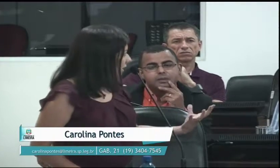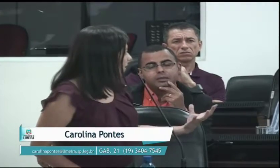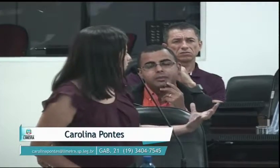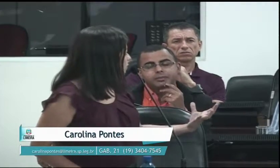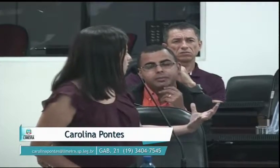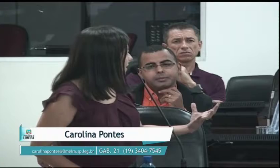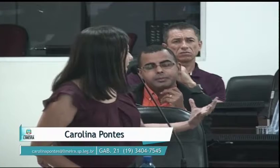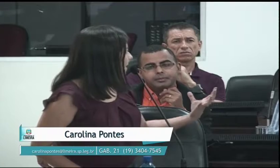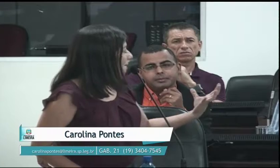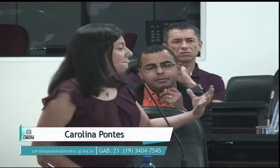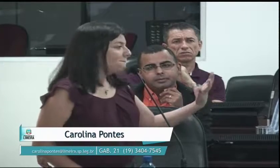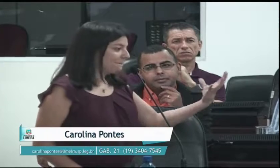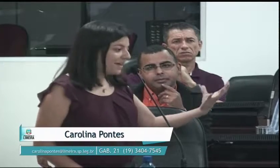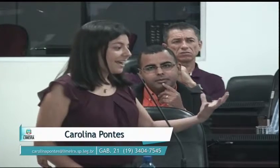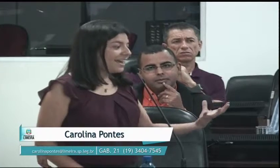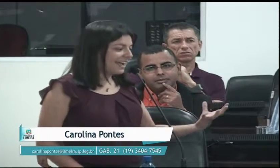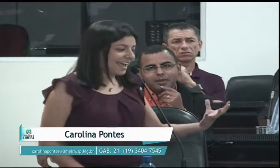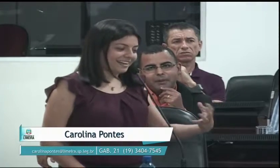nós colocamos,